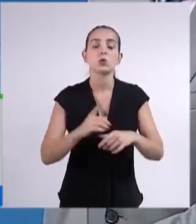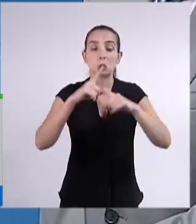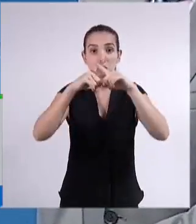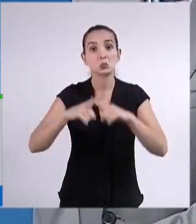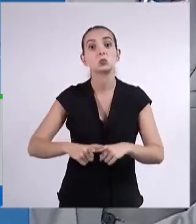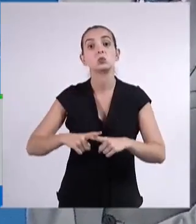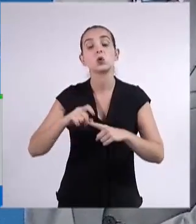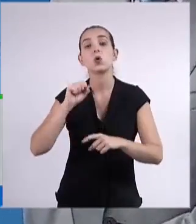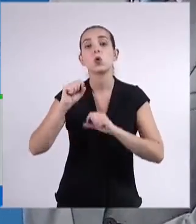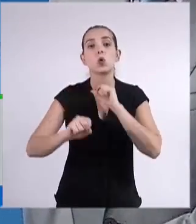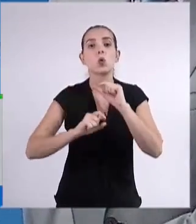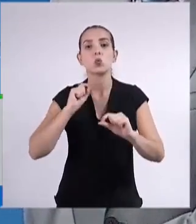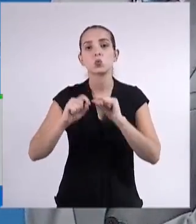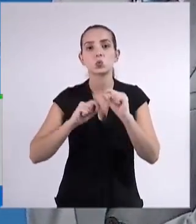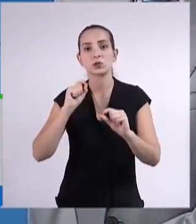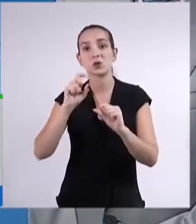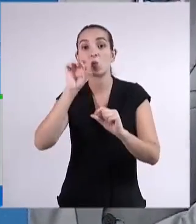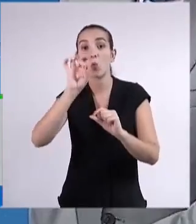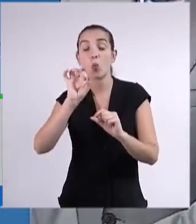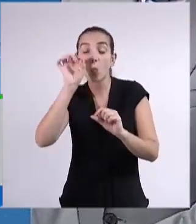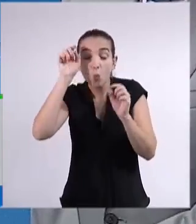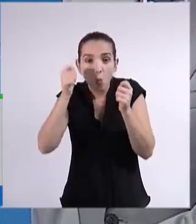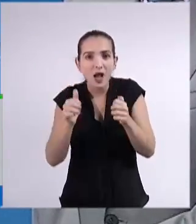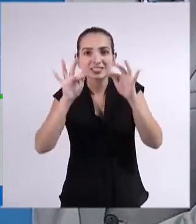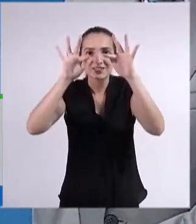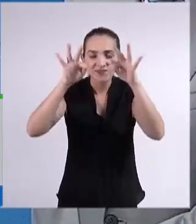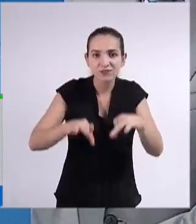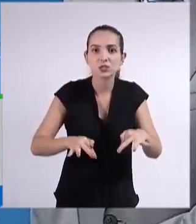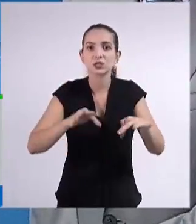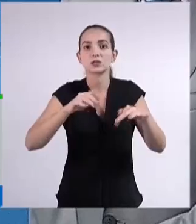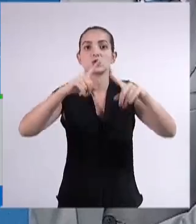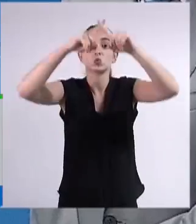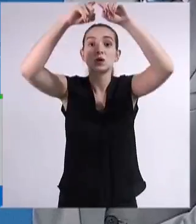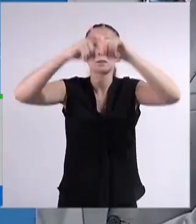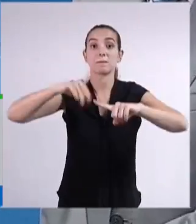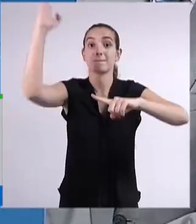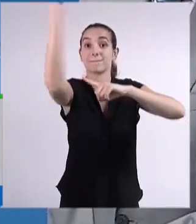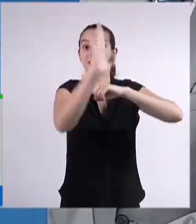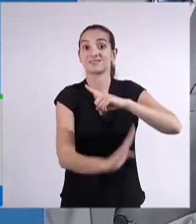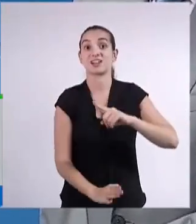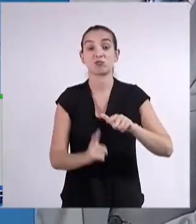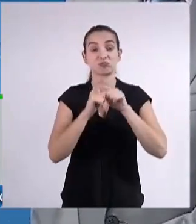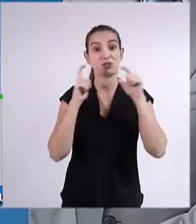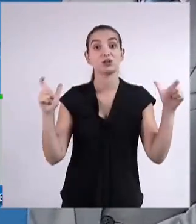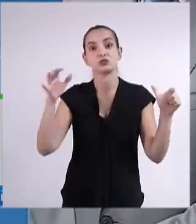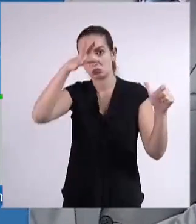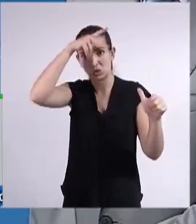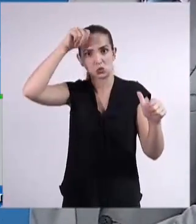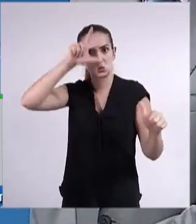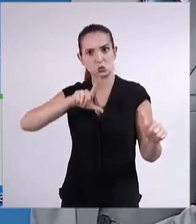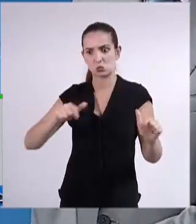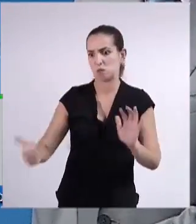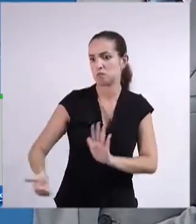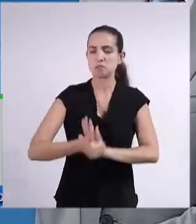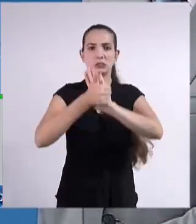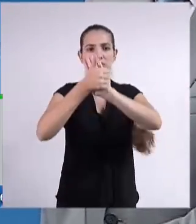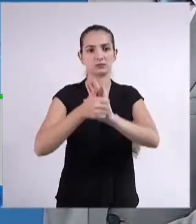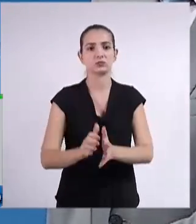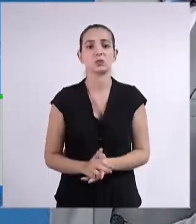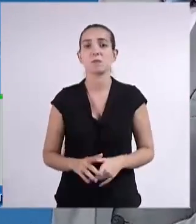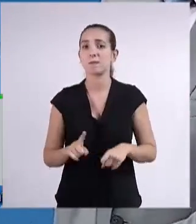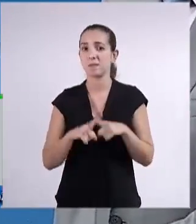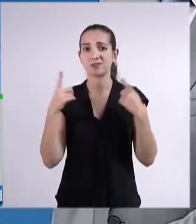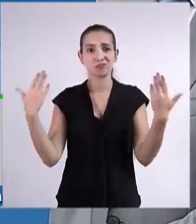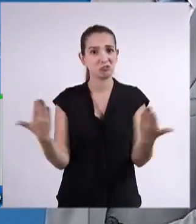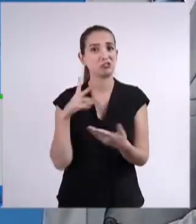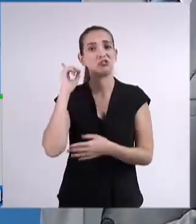Brasileiro. Foi uma das grandes equipes do futebol brasileiro e hoje encontra-se aí passando dificuldades, não só